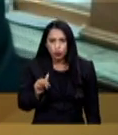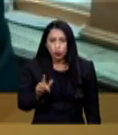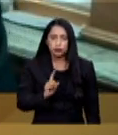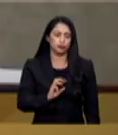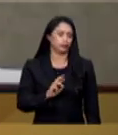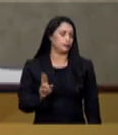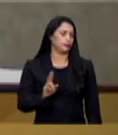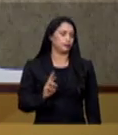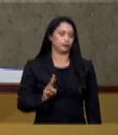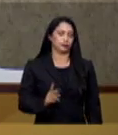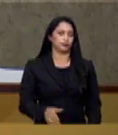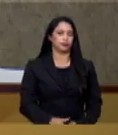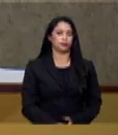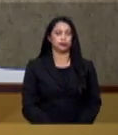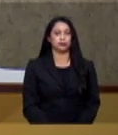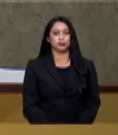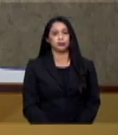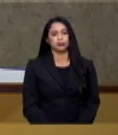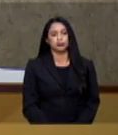Pois não, ministro Marcolino.